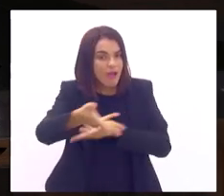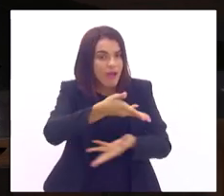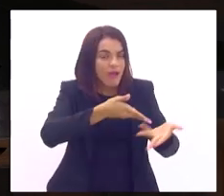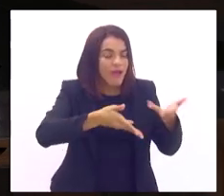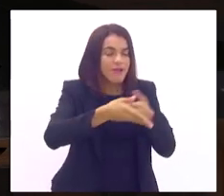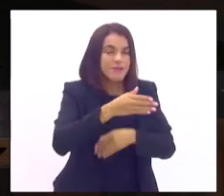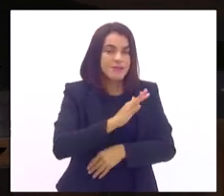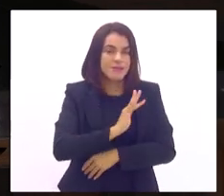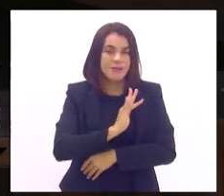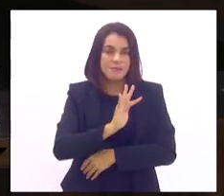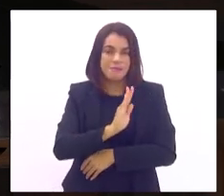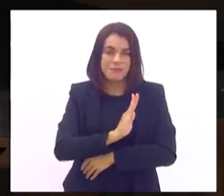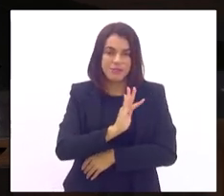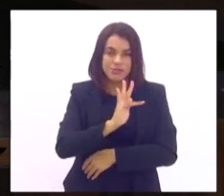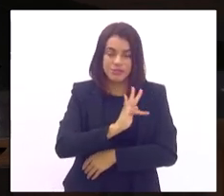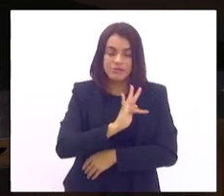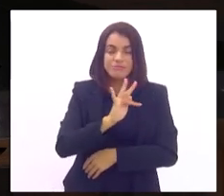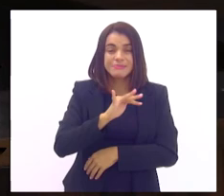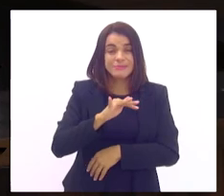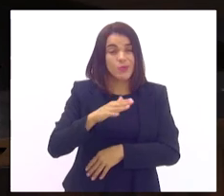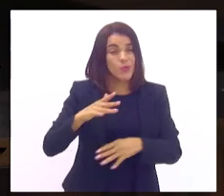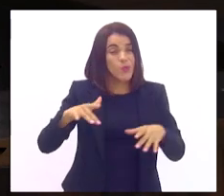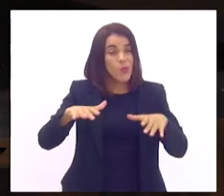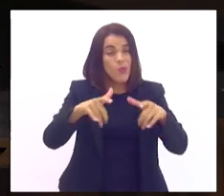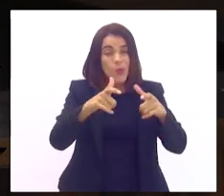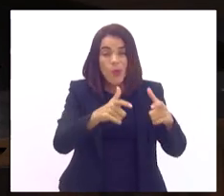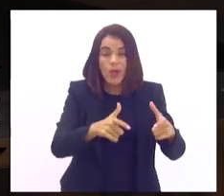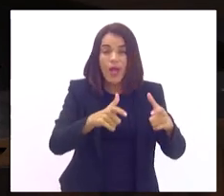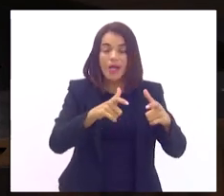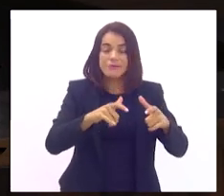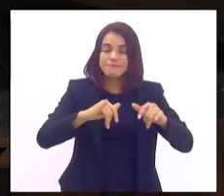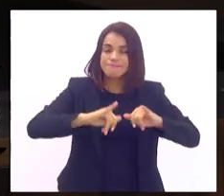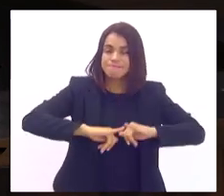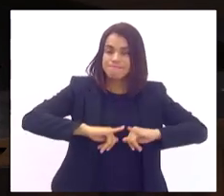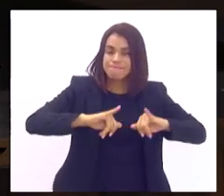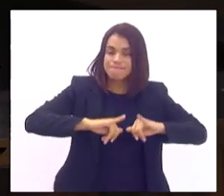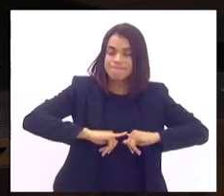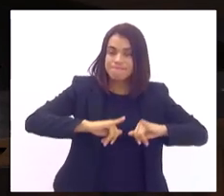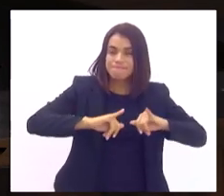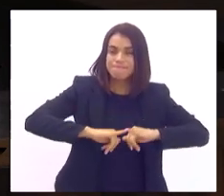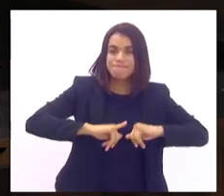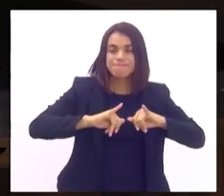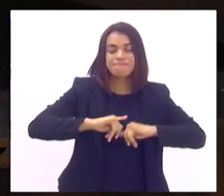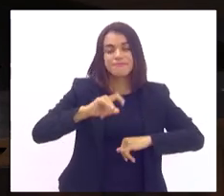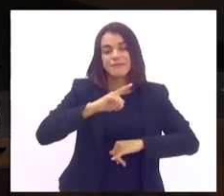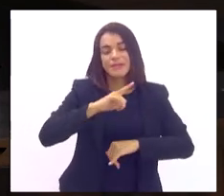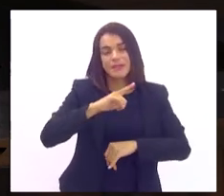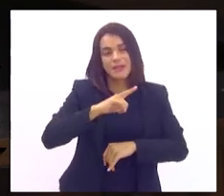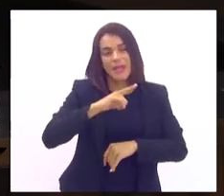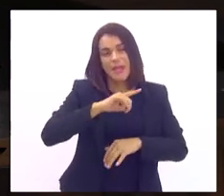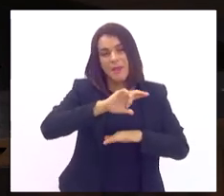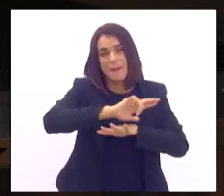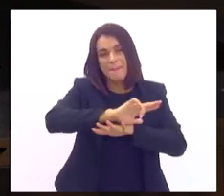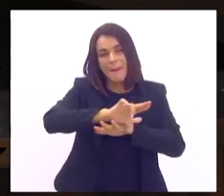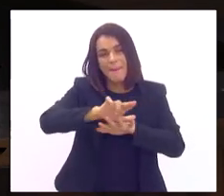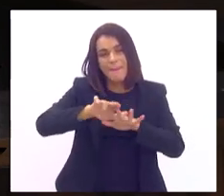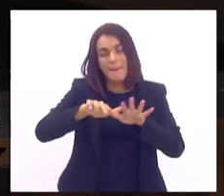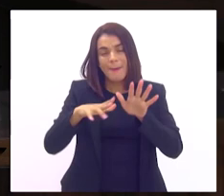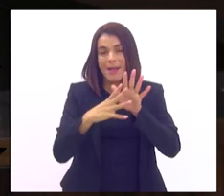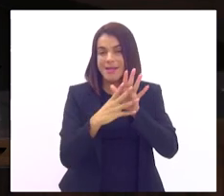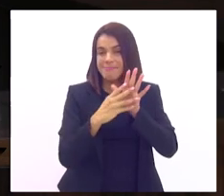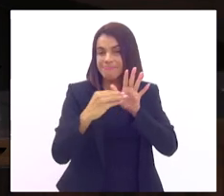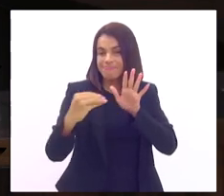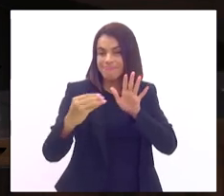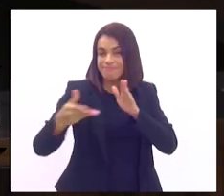na Baixada, cidade sofrida, mas que tem muitos e muitos exemplos para dar